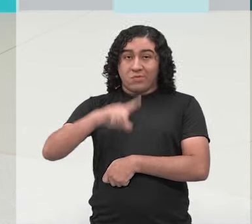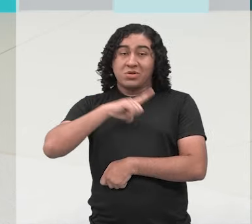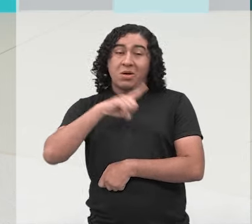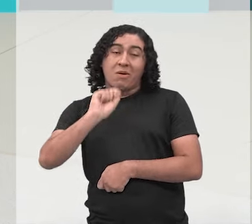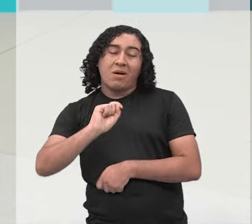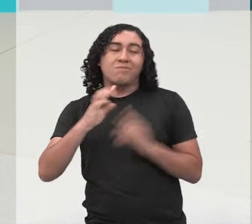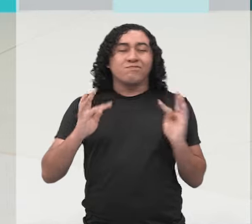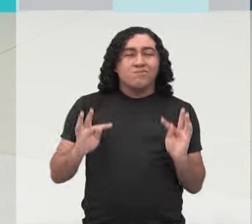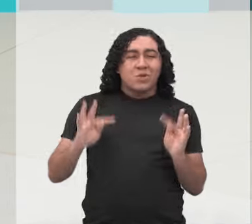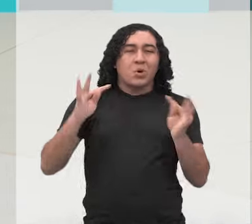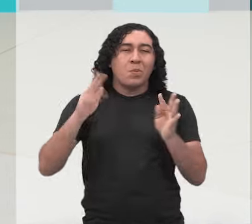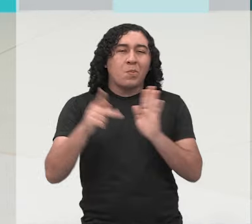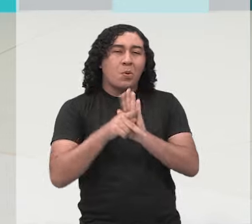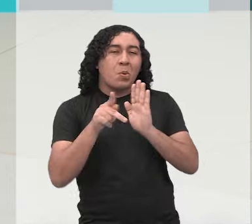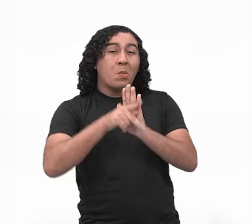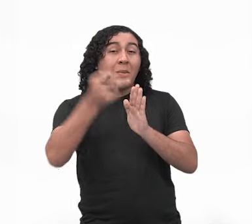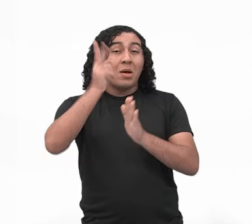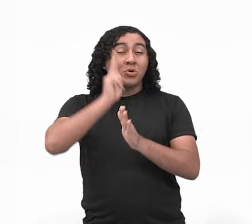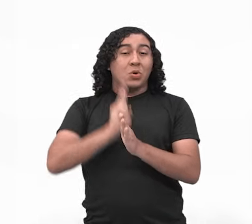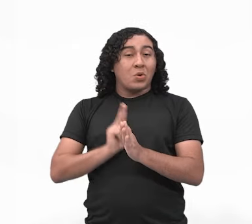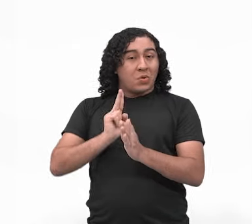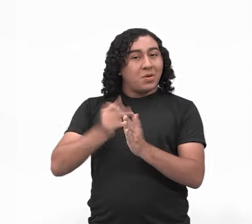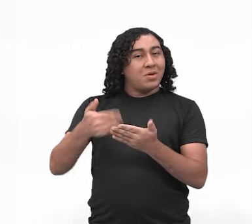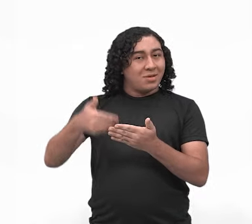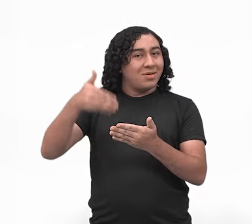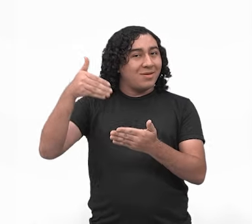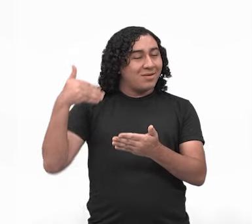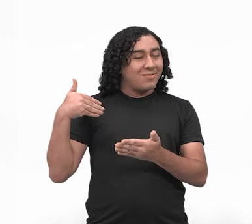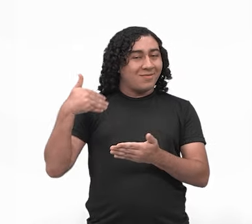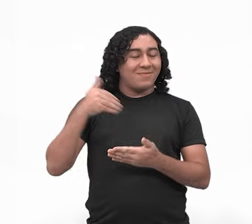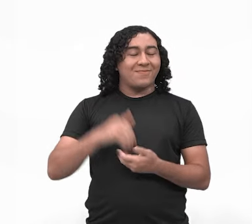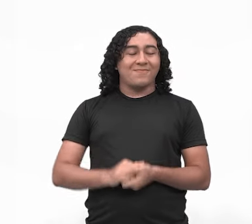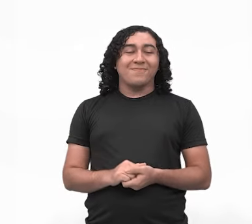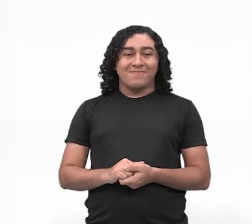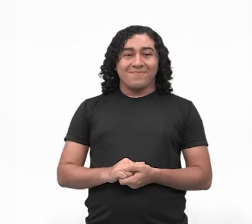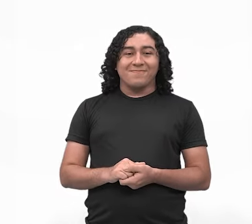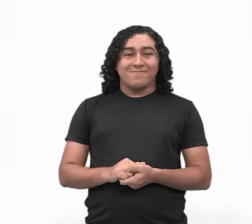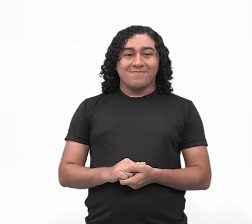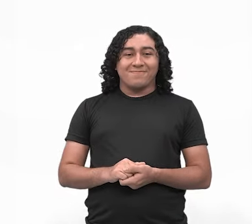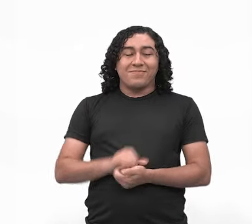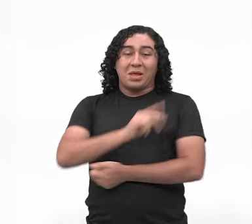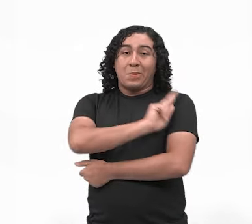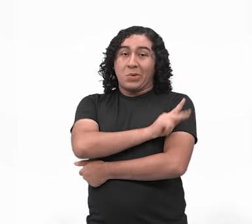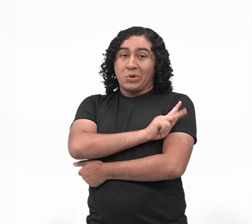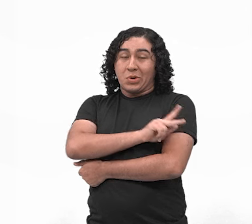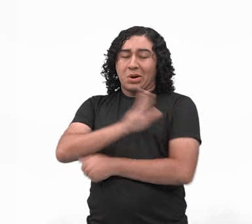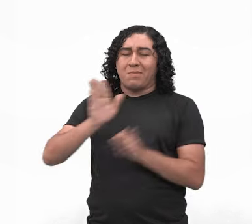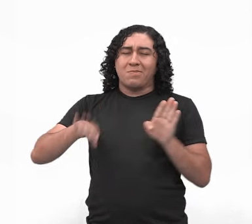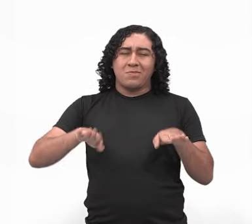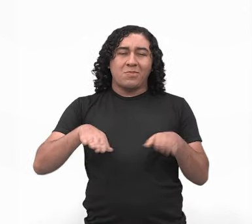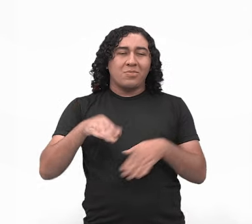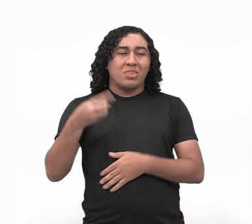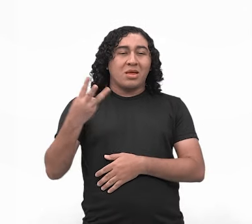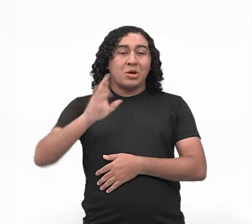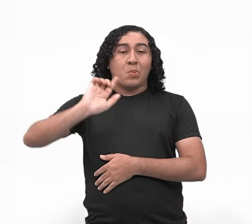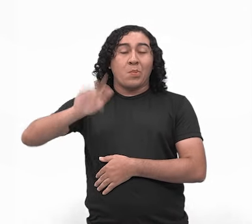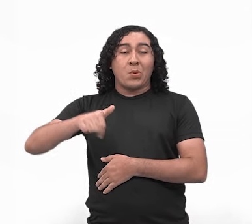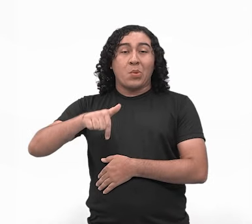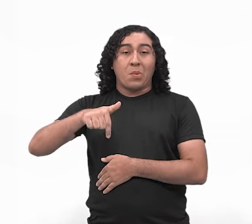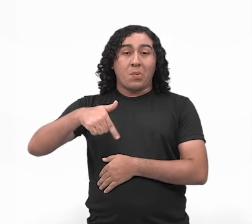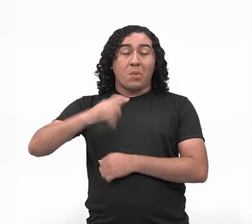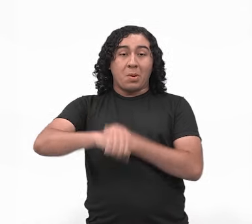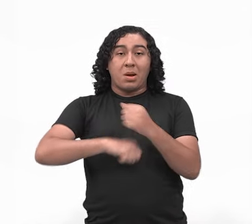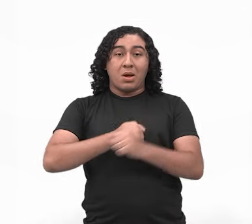da história da arte? Vamos ver? Então, a arte da pré-história, aproximadamente 3.000 antes